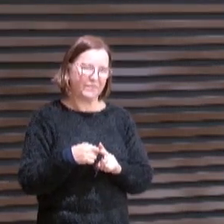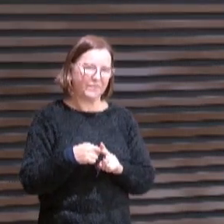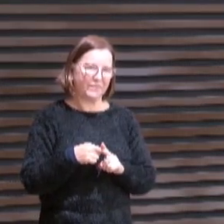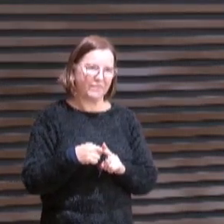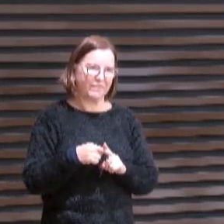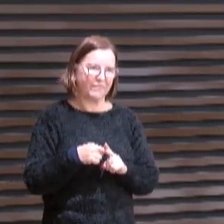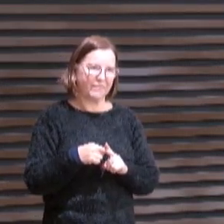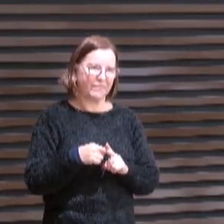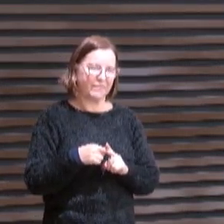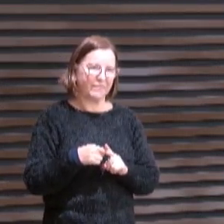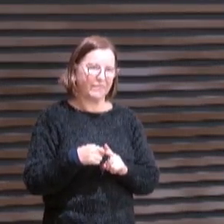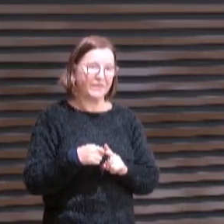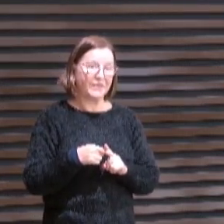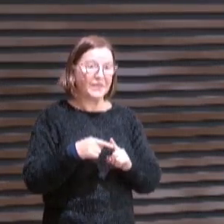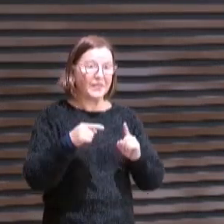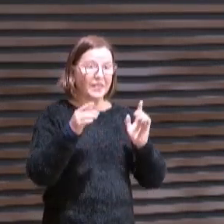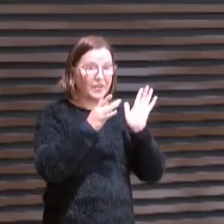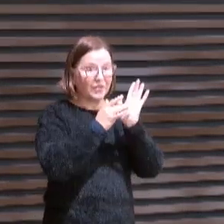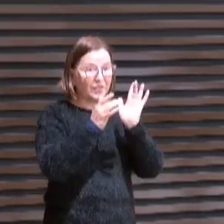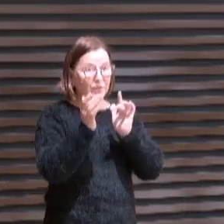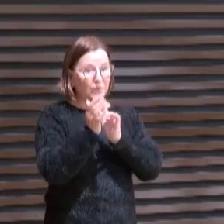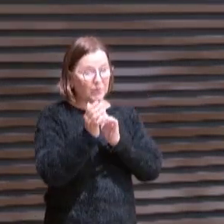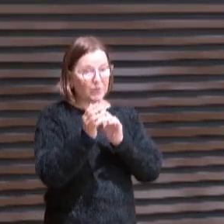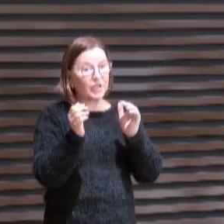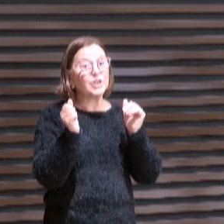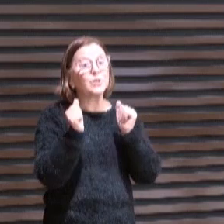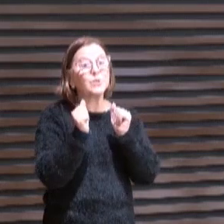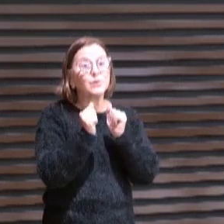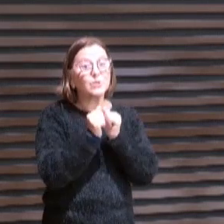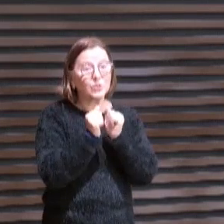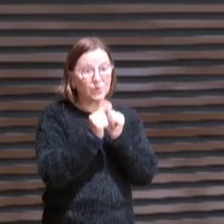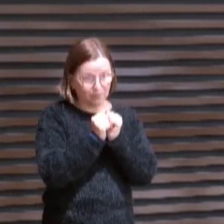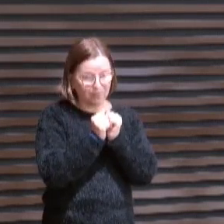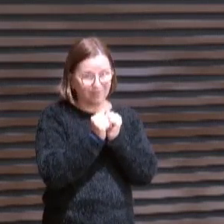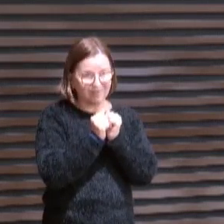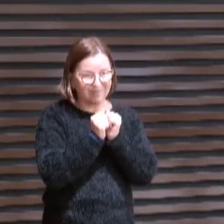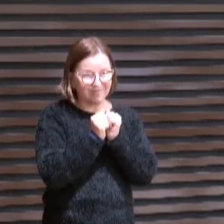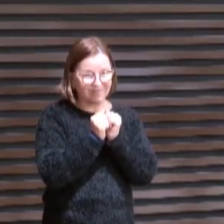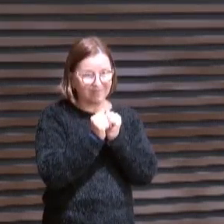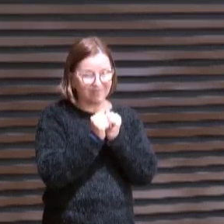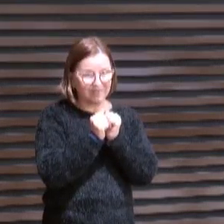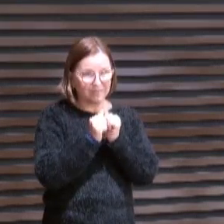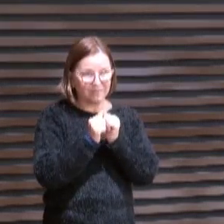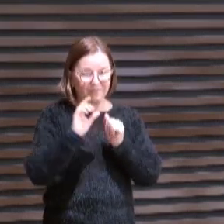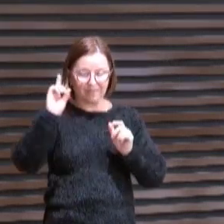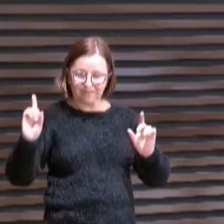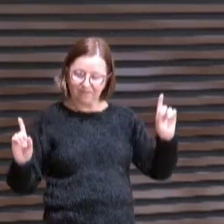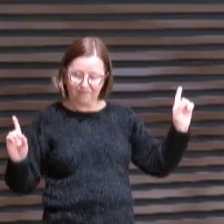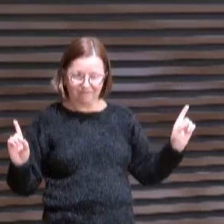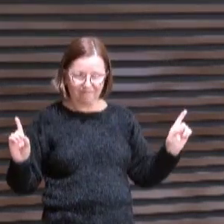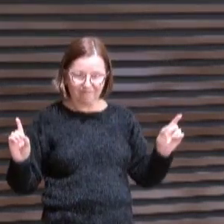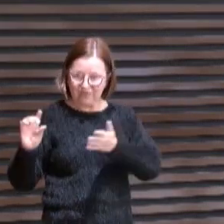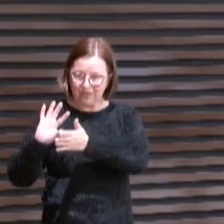Calvário. Ele foi acompanhado na sua morte por 2 ladrões.